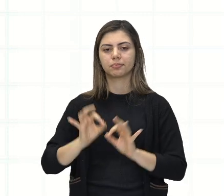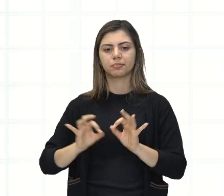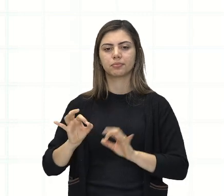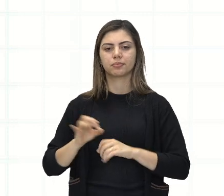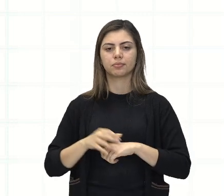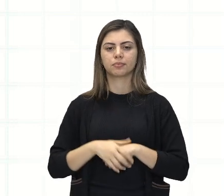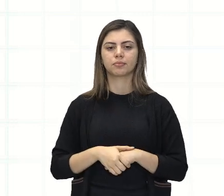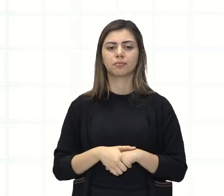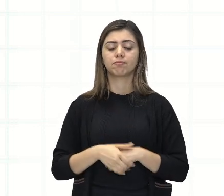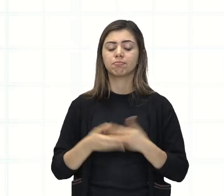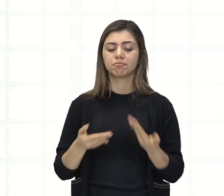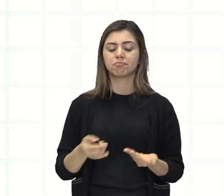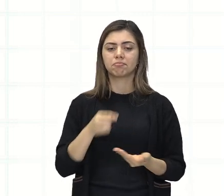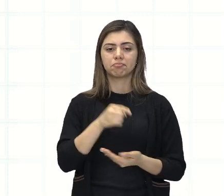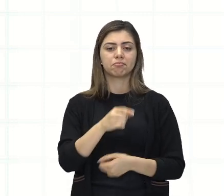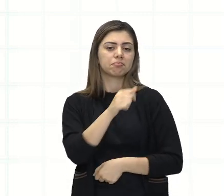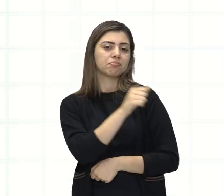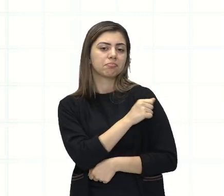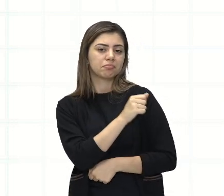a